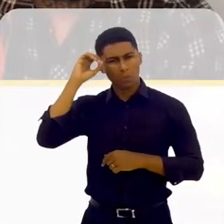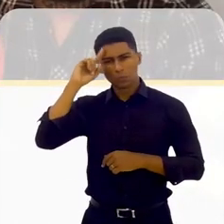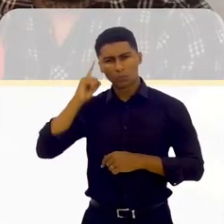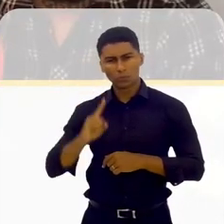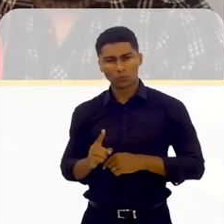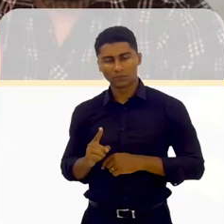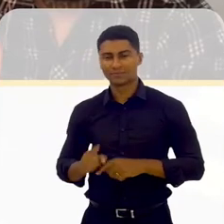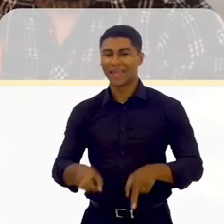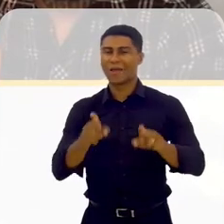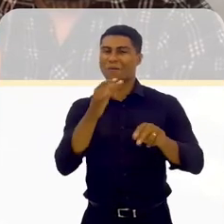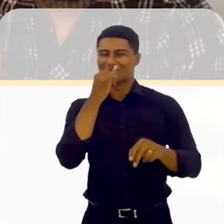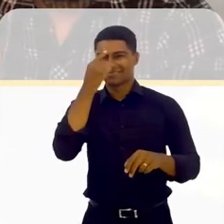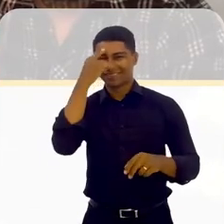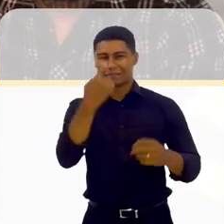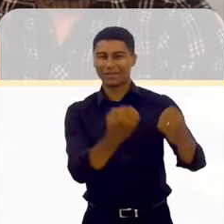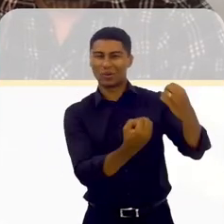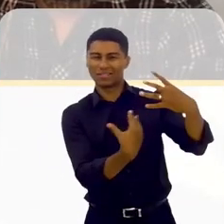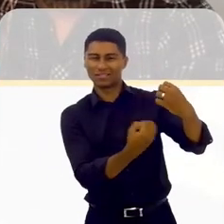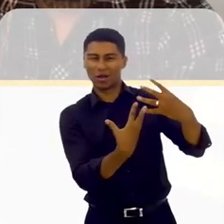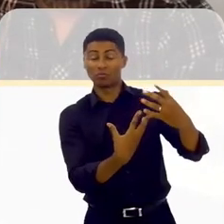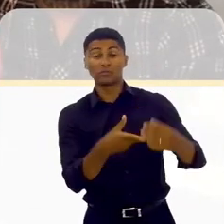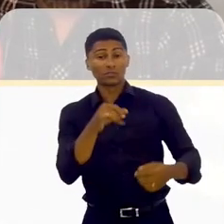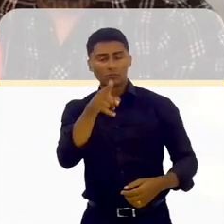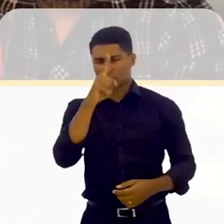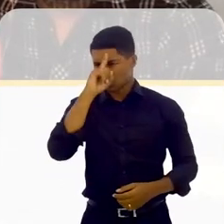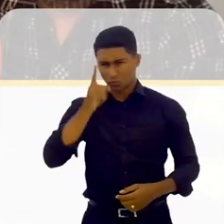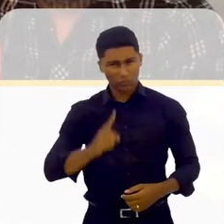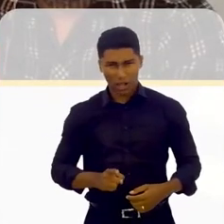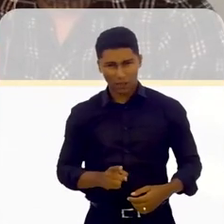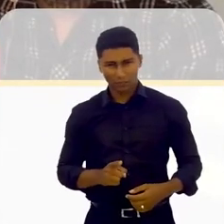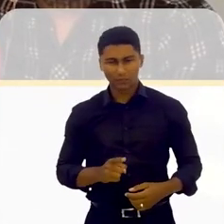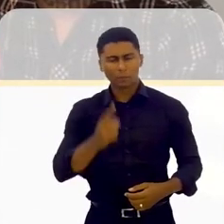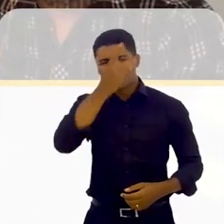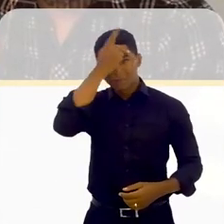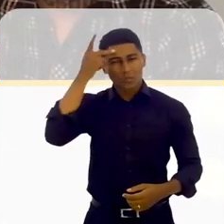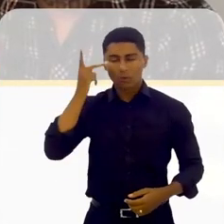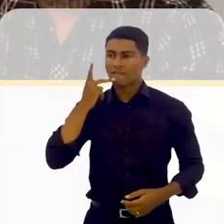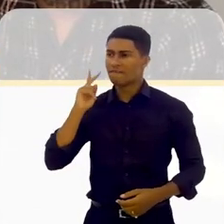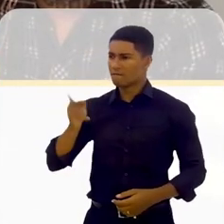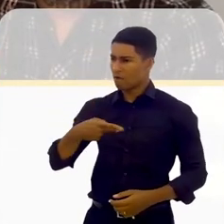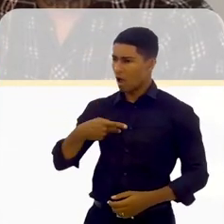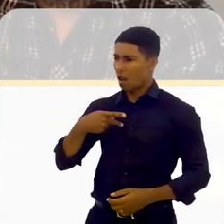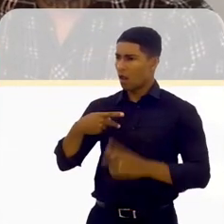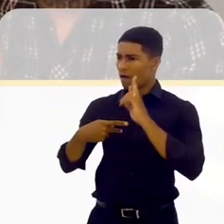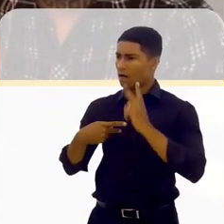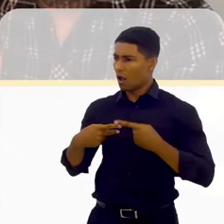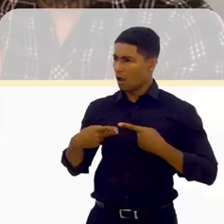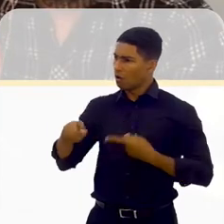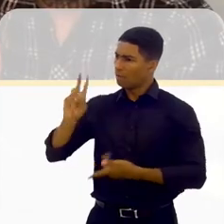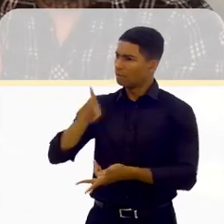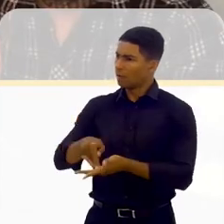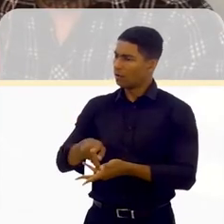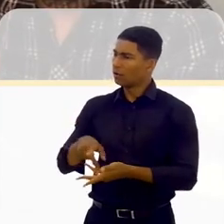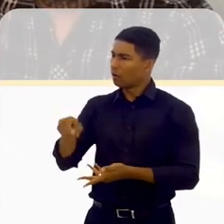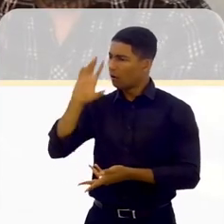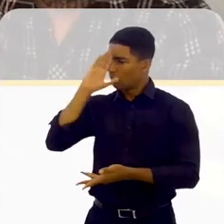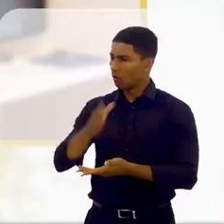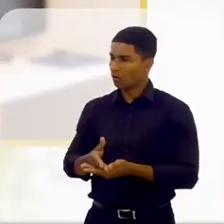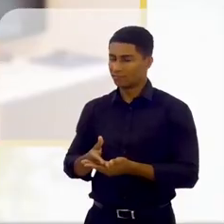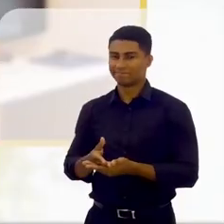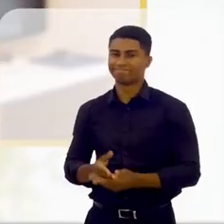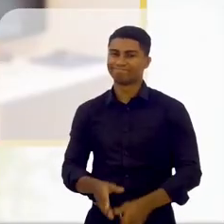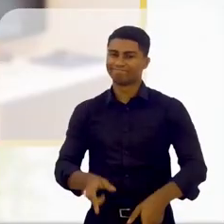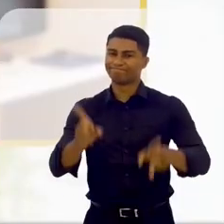mesma questão da educação, do ensino. Claro, Quando você claro. não sabe, aquilo que falarem para você é a verdade. E isso foi o